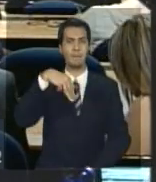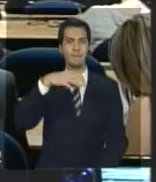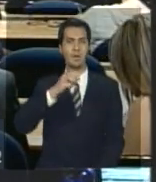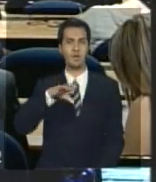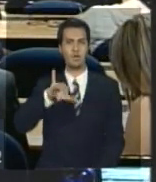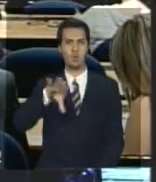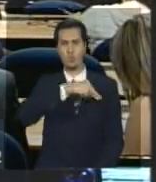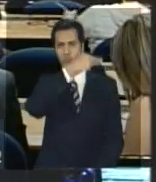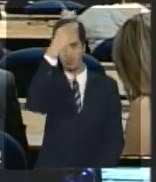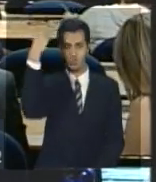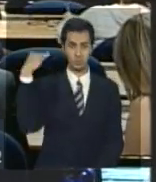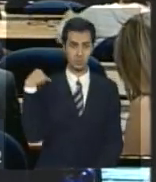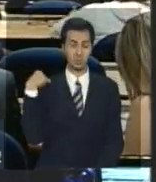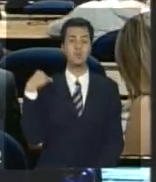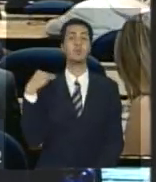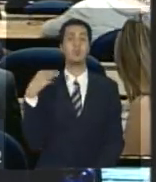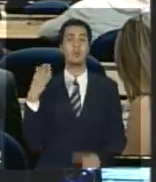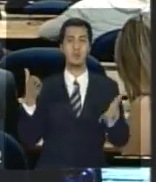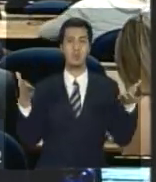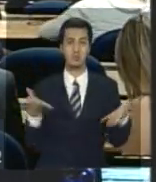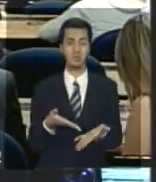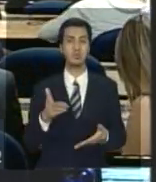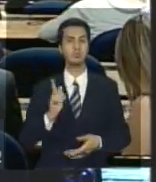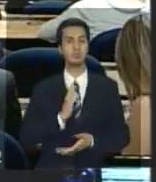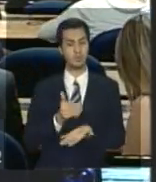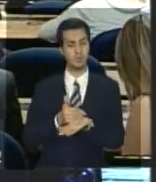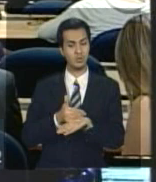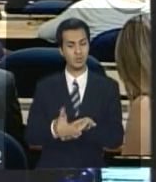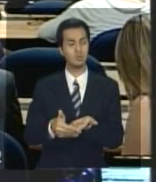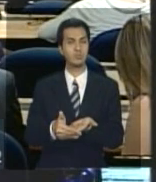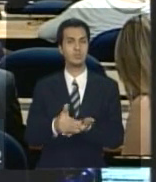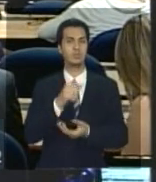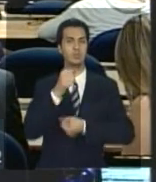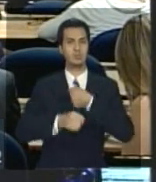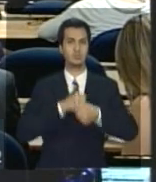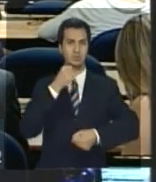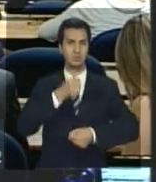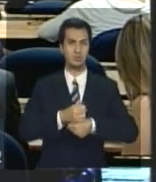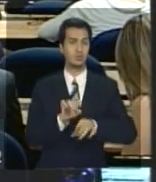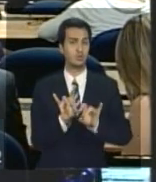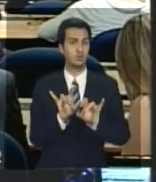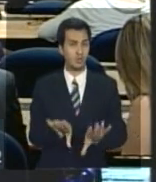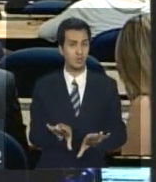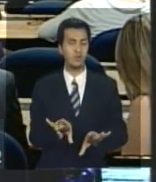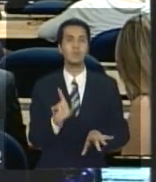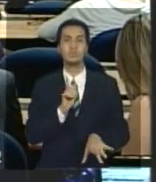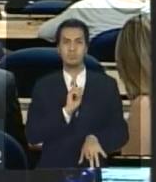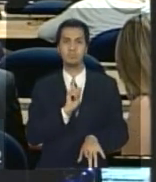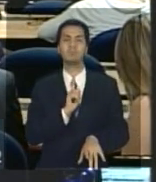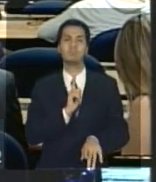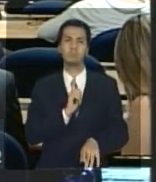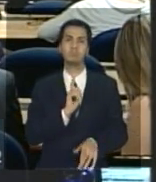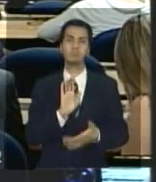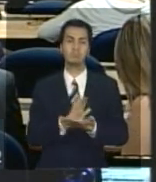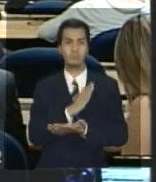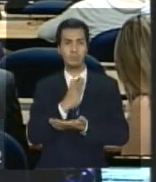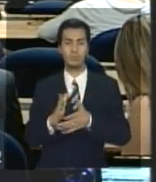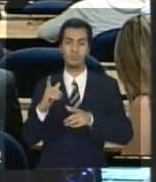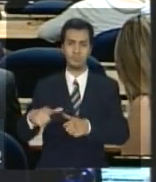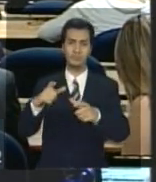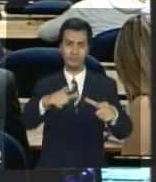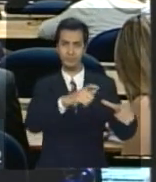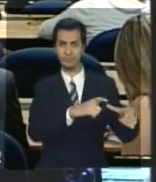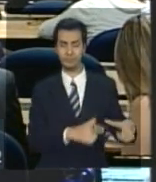maio. Nós estamos com o primeiro quadro do início do ano. Tem várias características que podem estar realizadas, inclusive